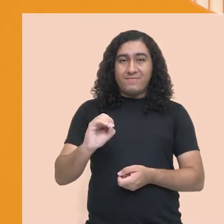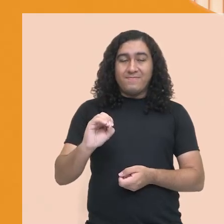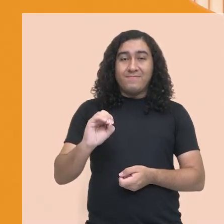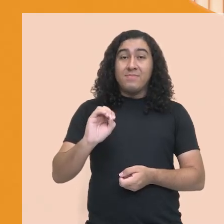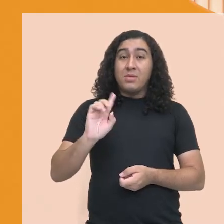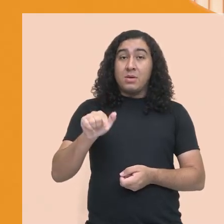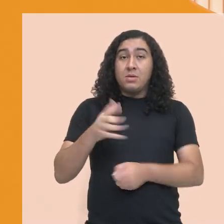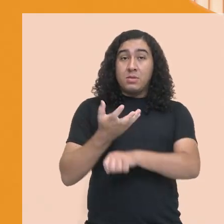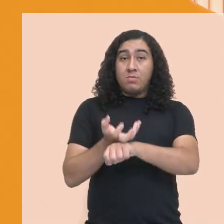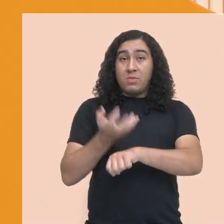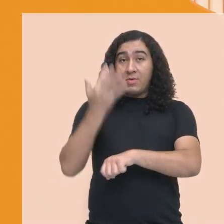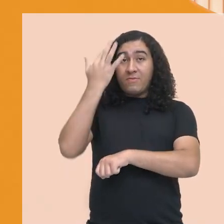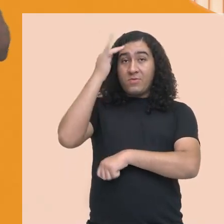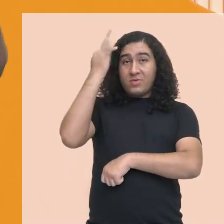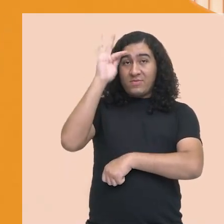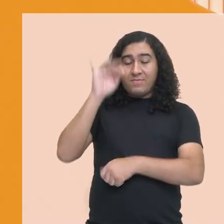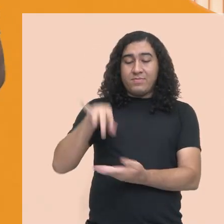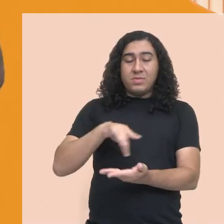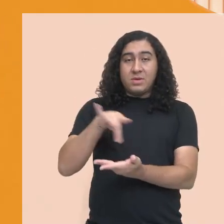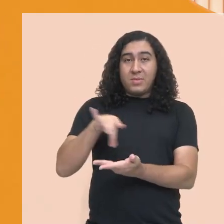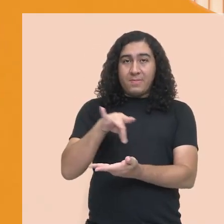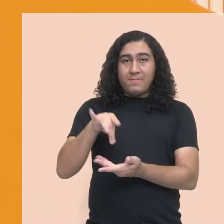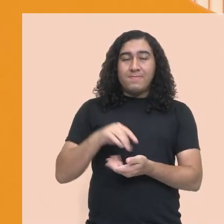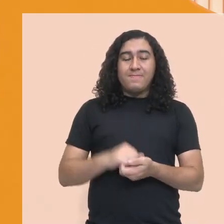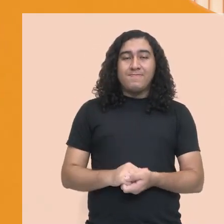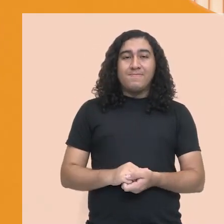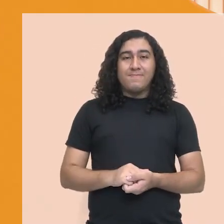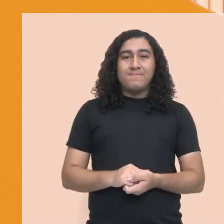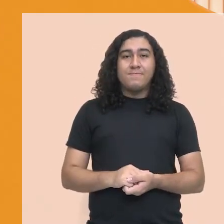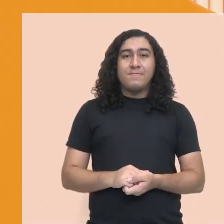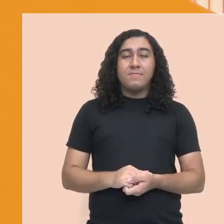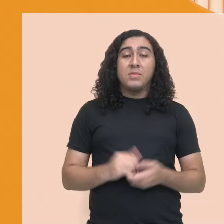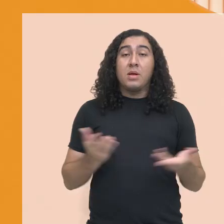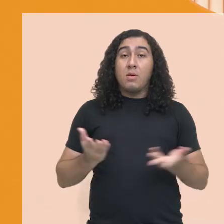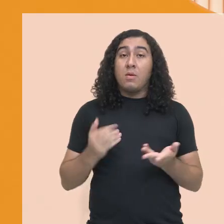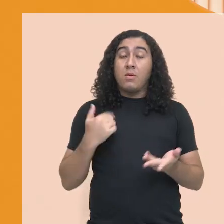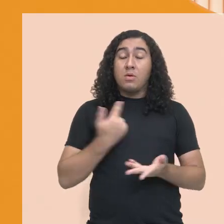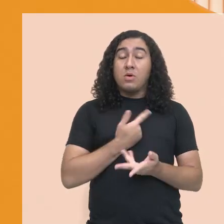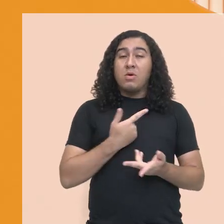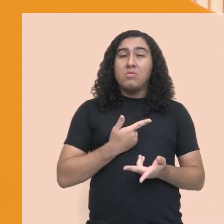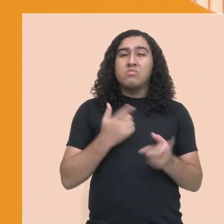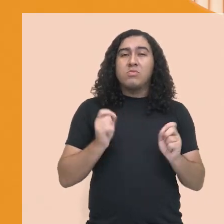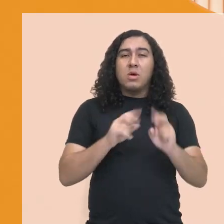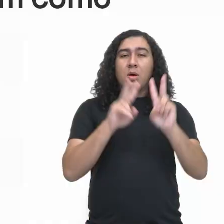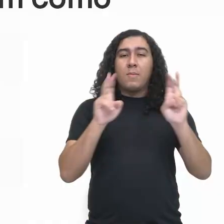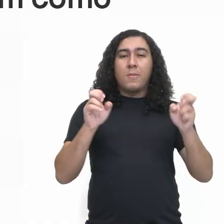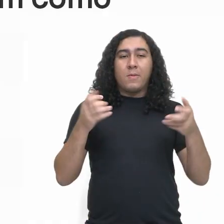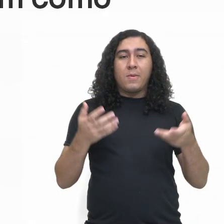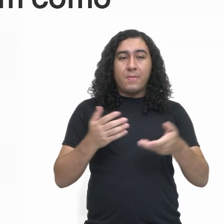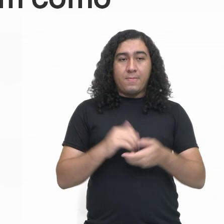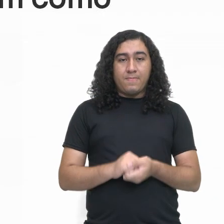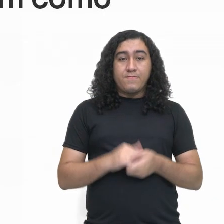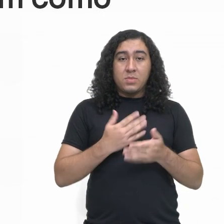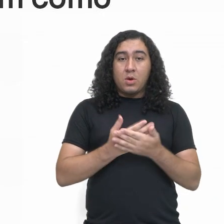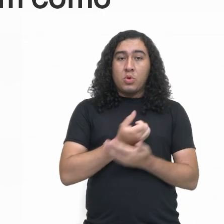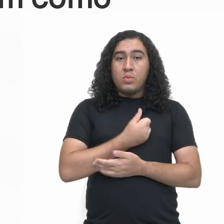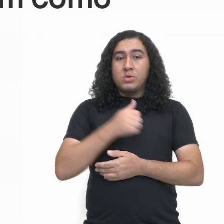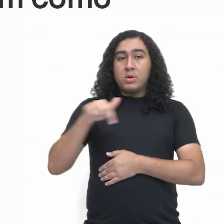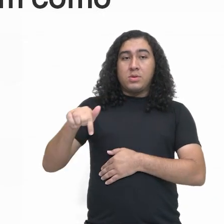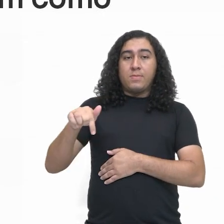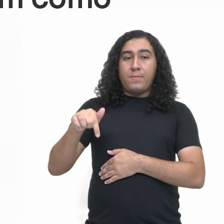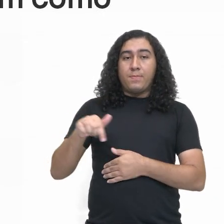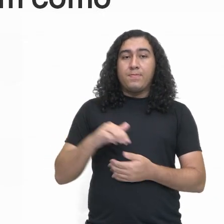Assis, de Filosofia do Centro de Mídias do Amazonas. Vamos ver o que vai acontecer nessa aula? É a aula de